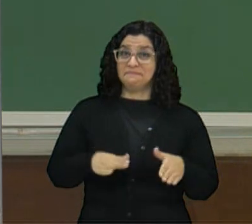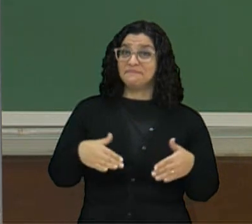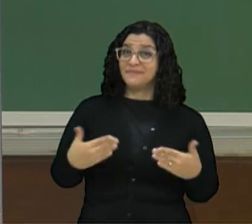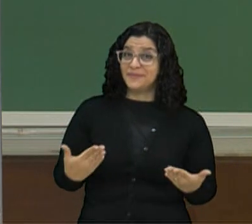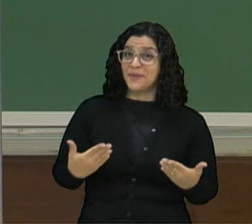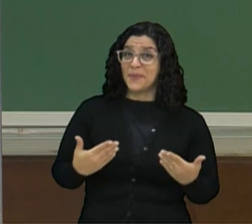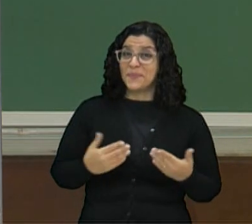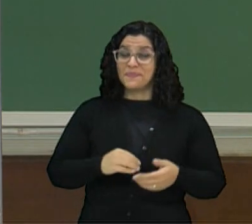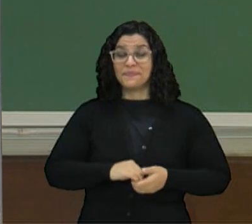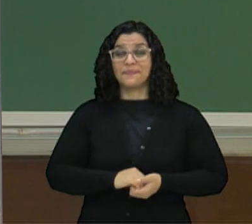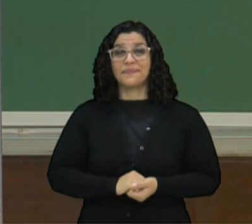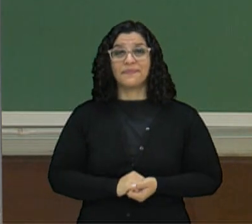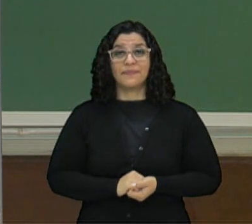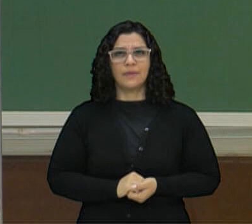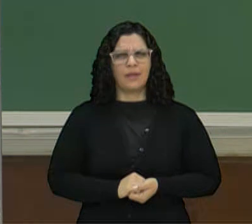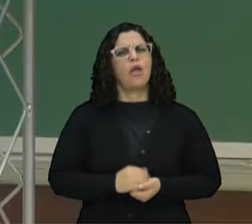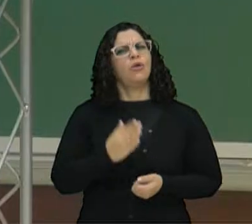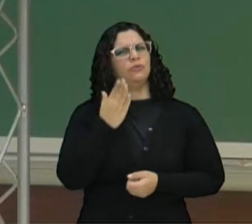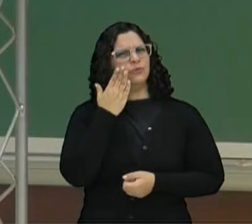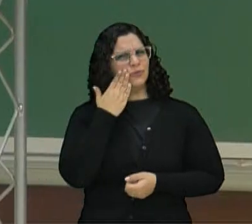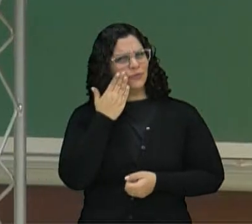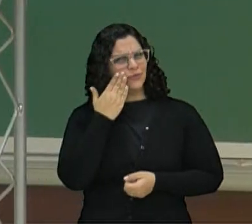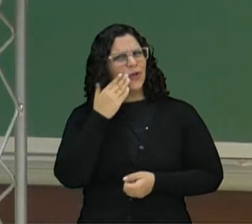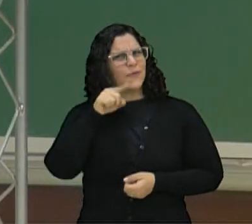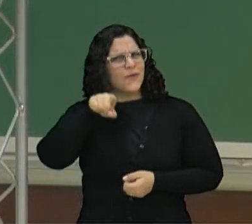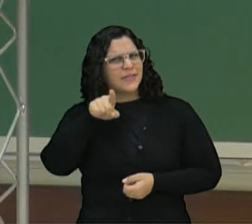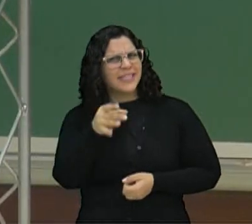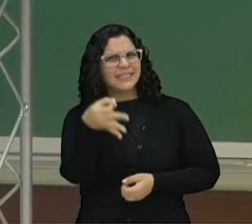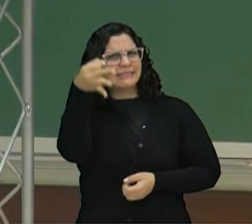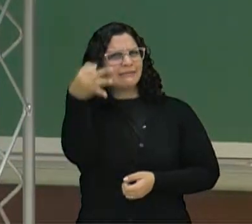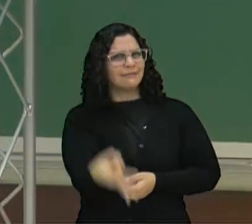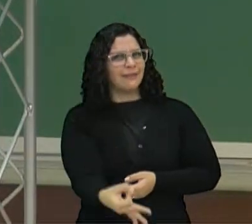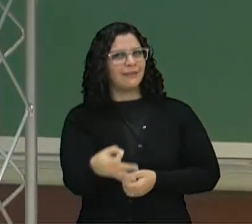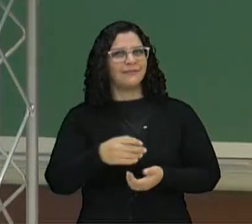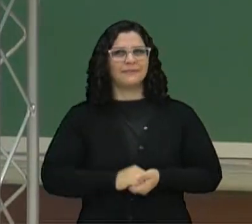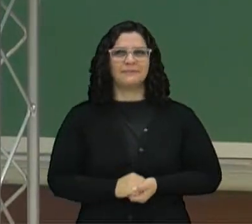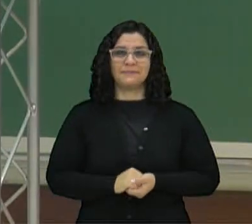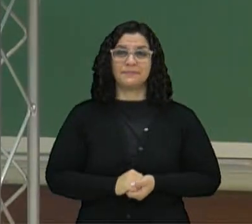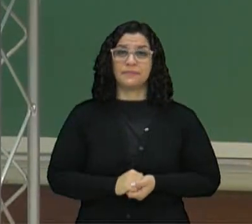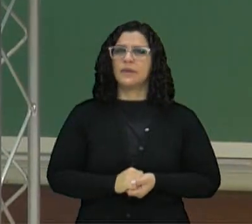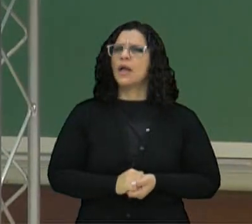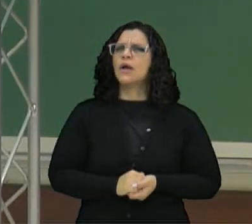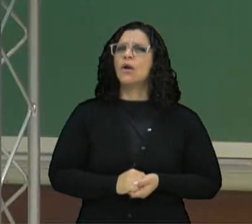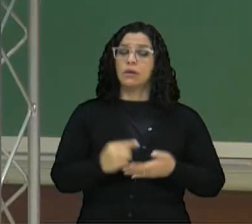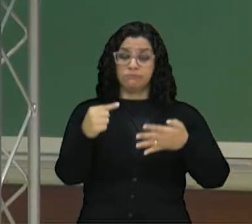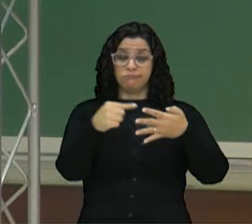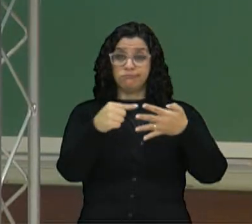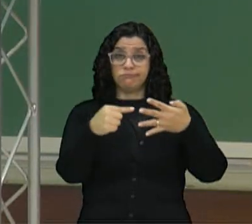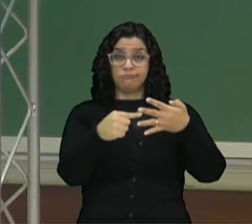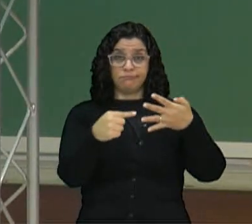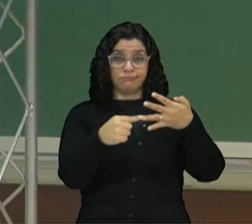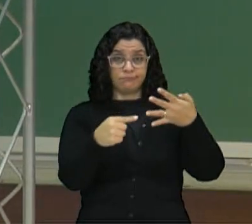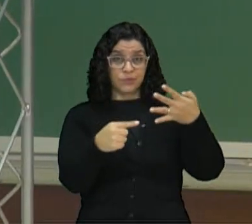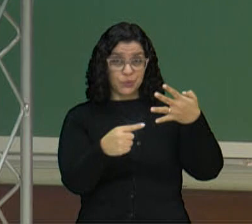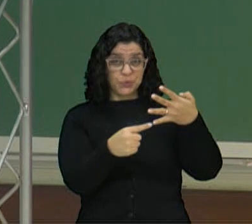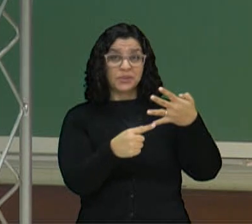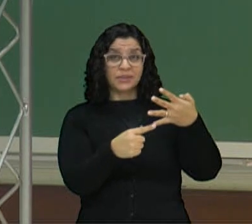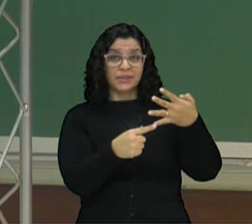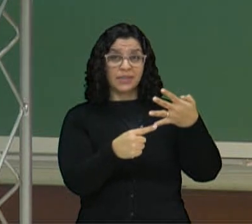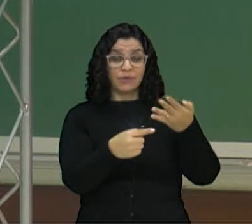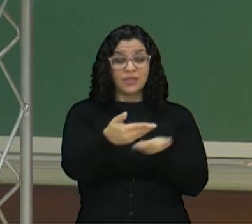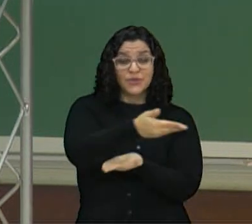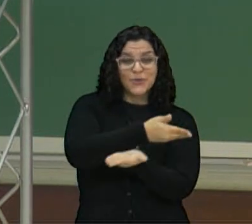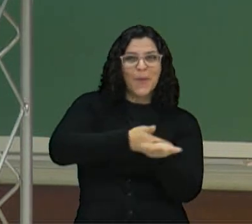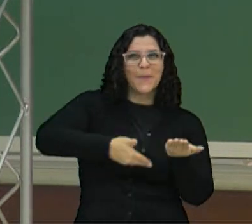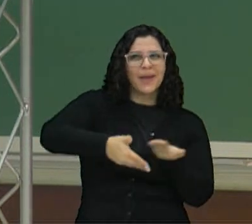Muito bem. Tenho certeza que vocês acertaram. As 4 categorias compartilhadas por